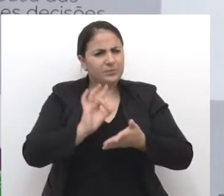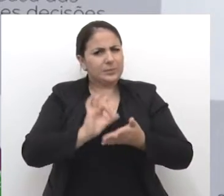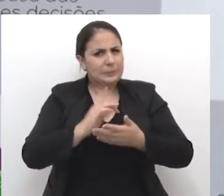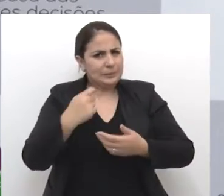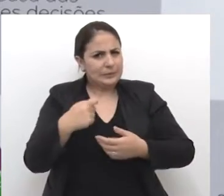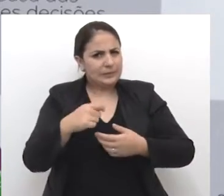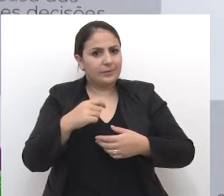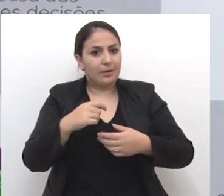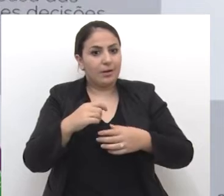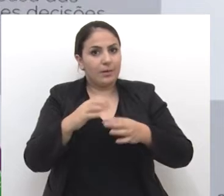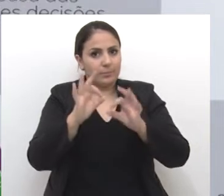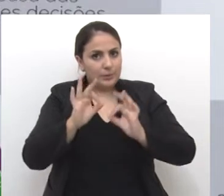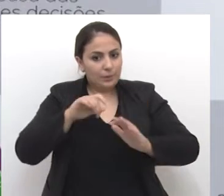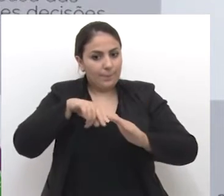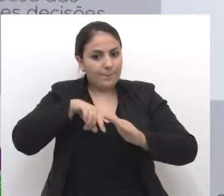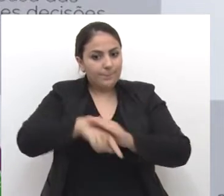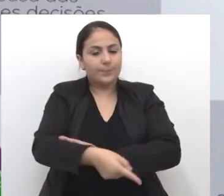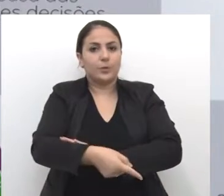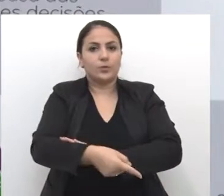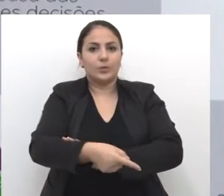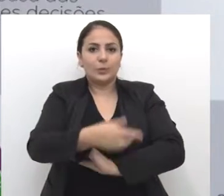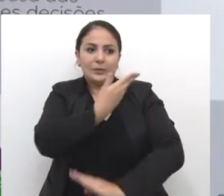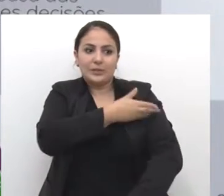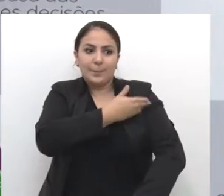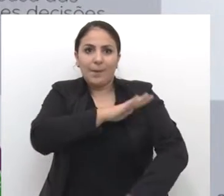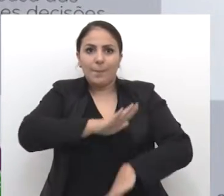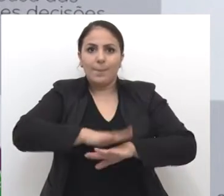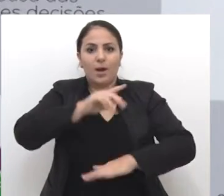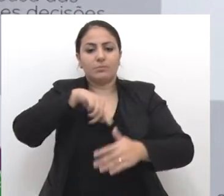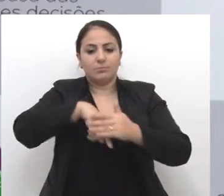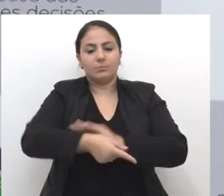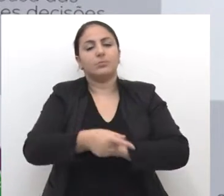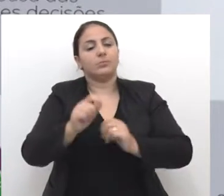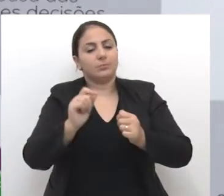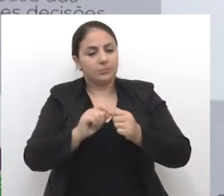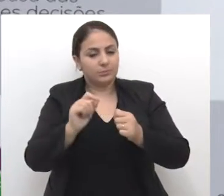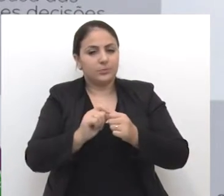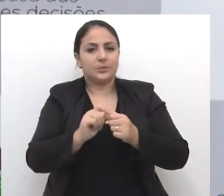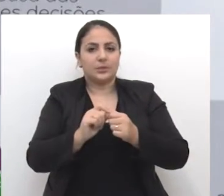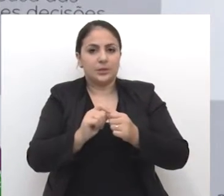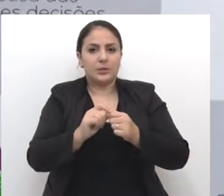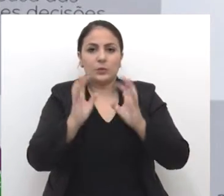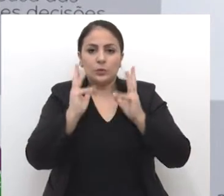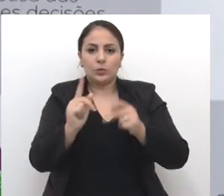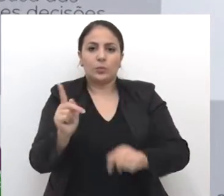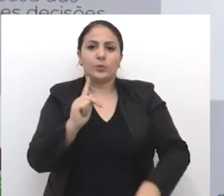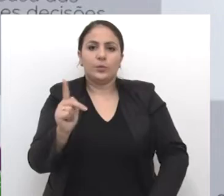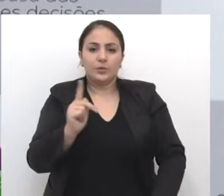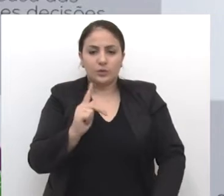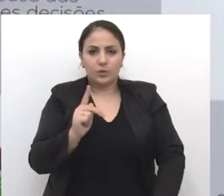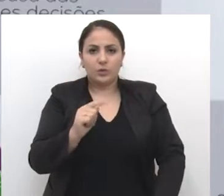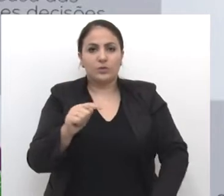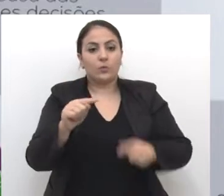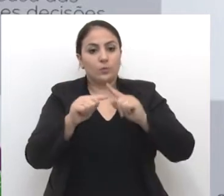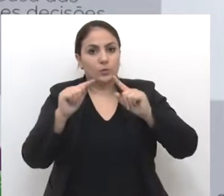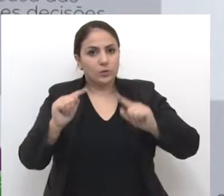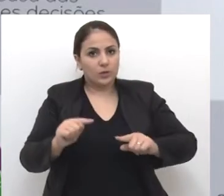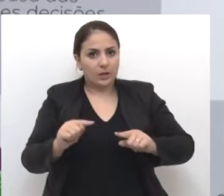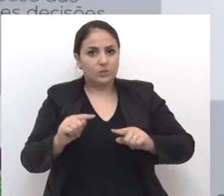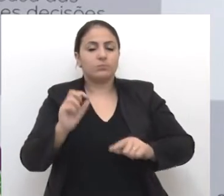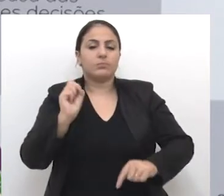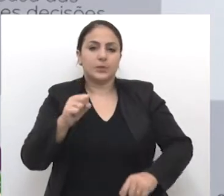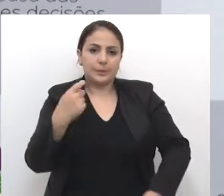gente precisaria ter um plano mais efetivo, um treinamento muito bem realizado, bem feito por todos os professores,